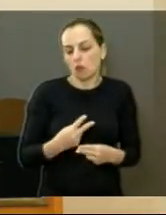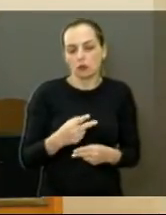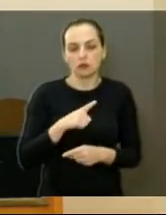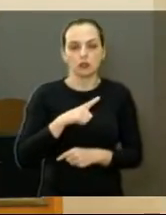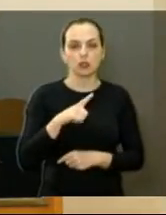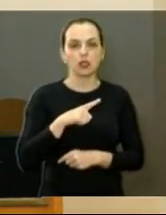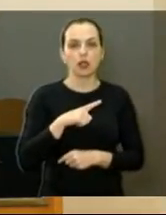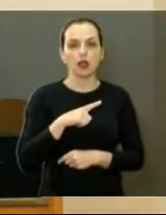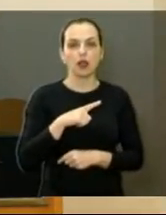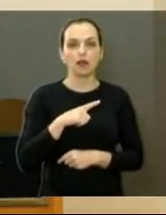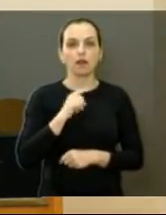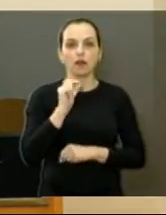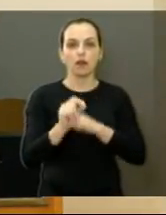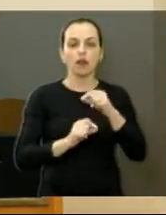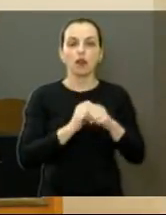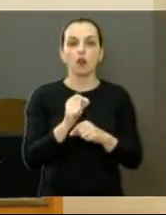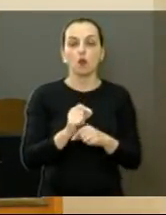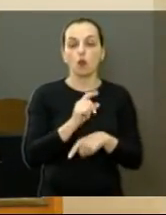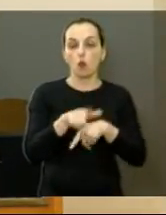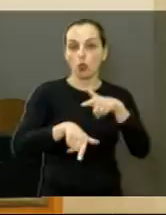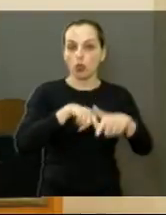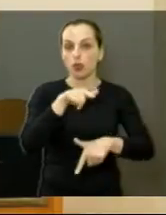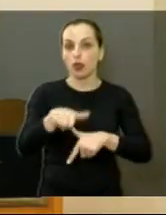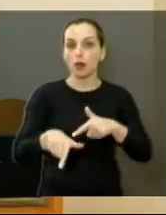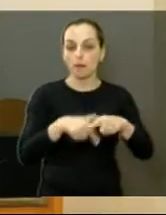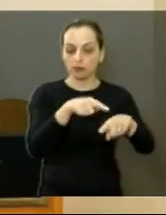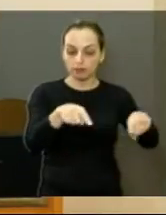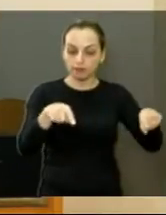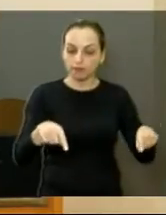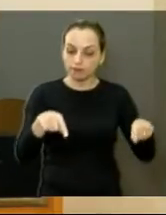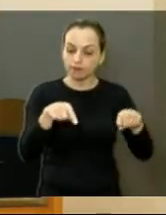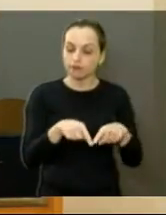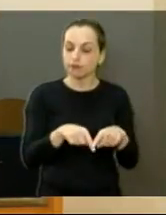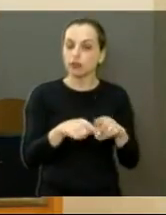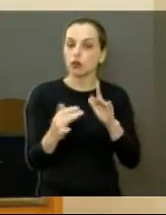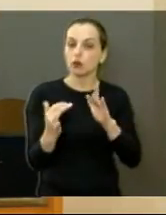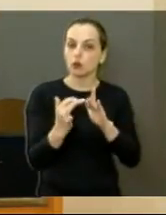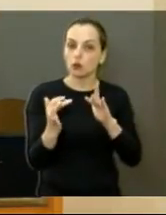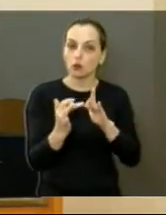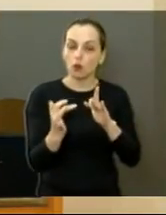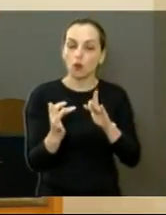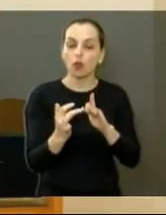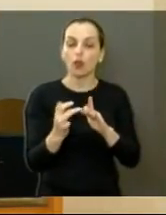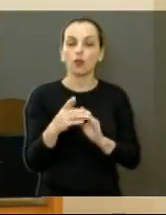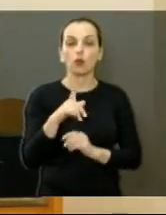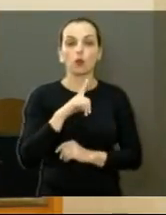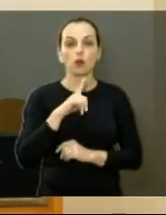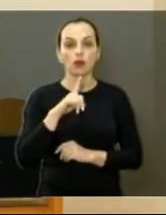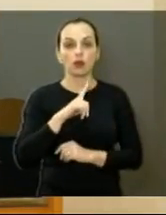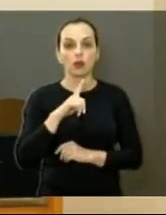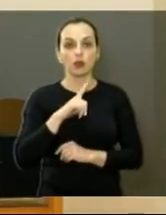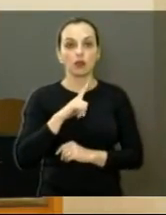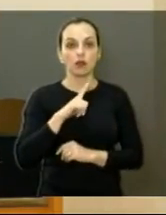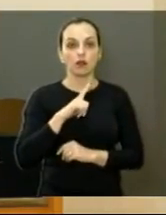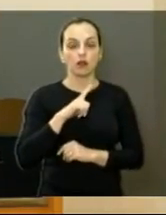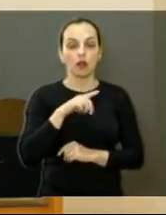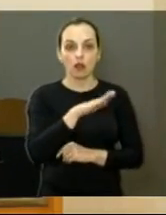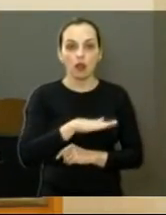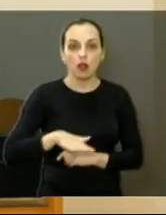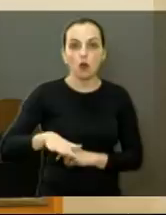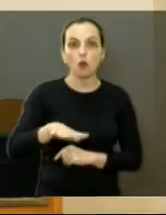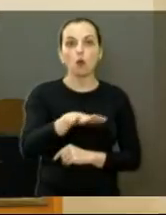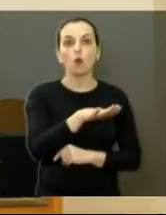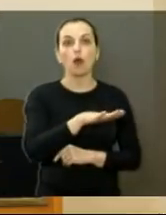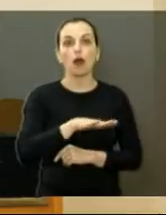Dado as nossas demandas no gabinete, são muitos os contatos que nós fazemos com os setores